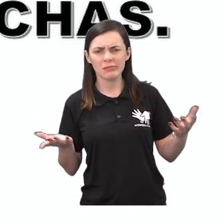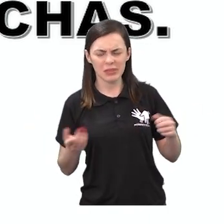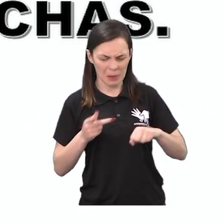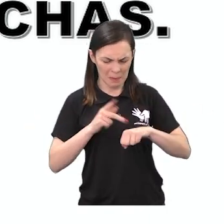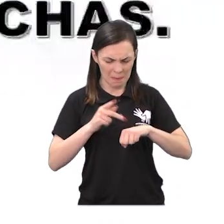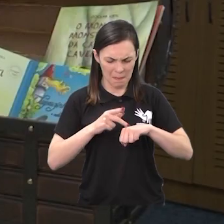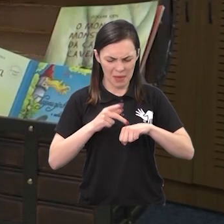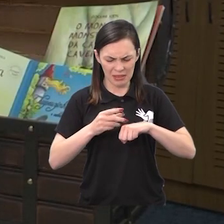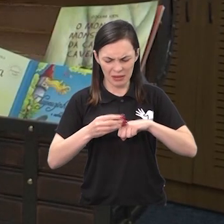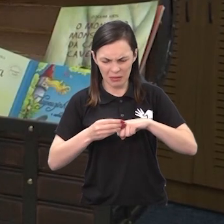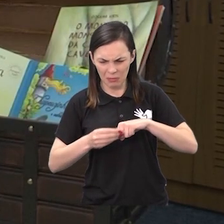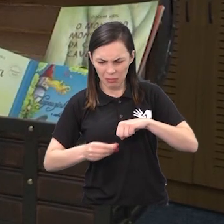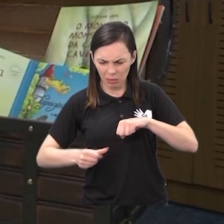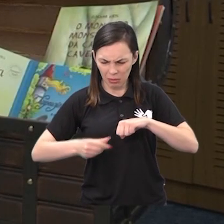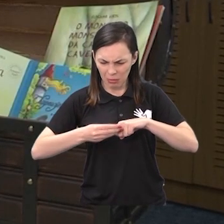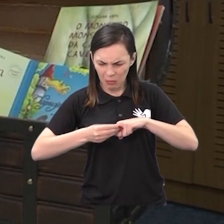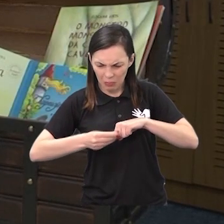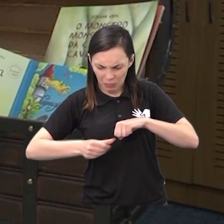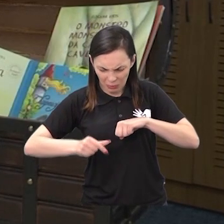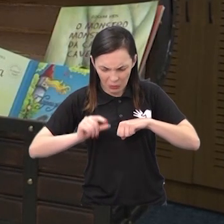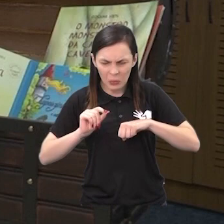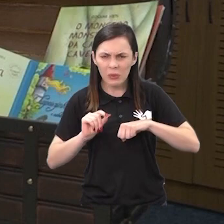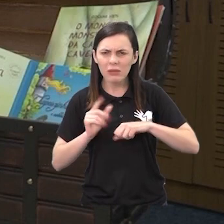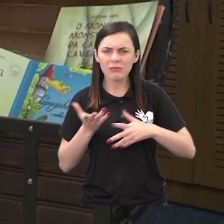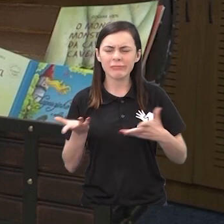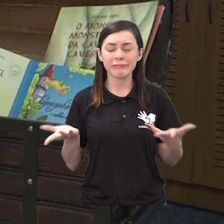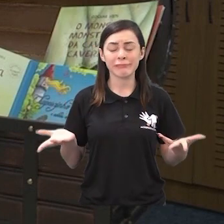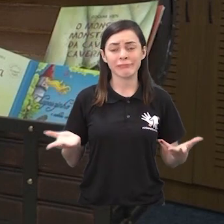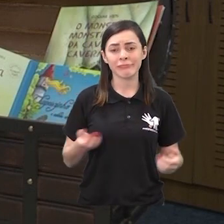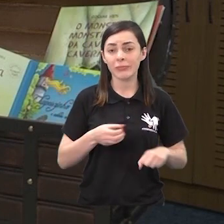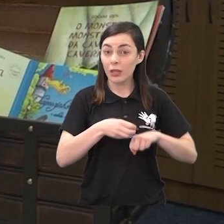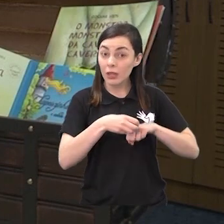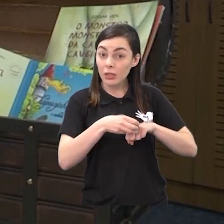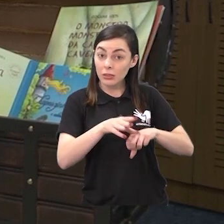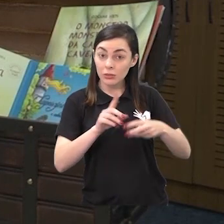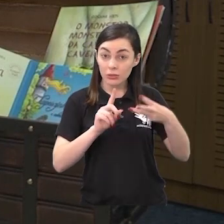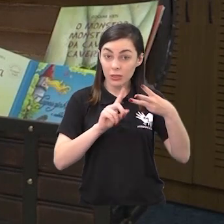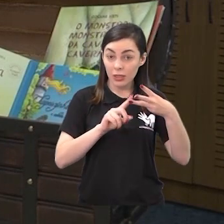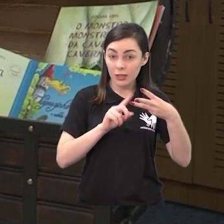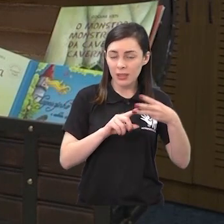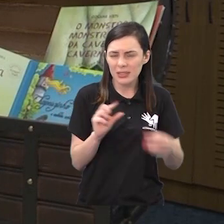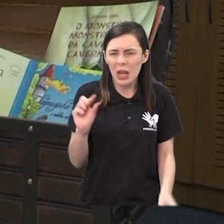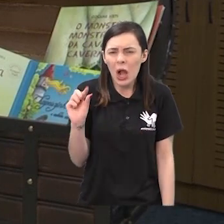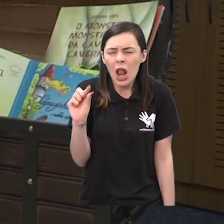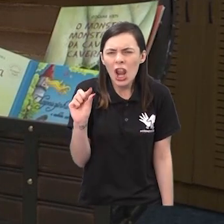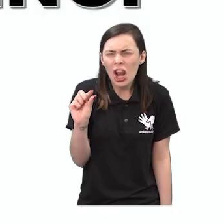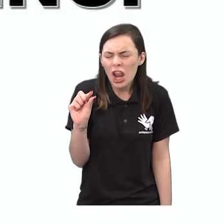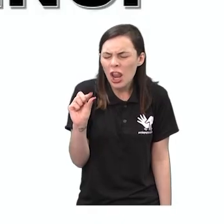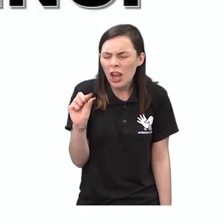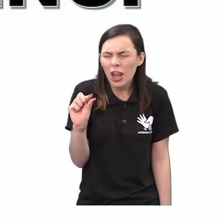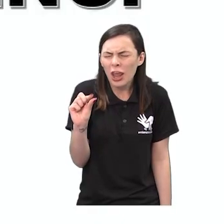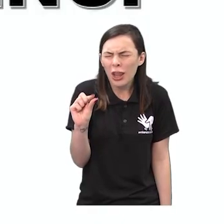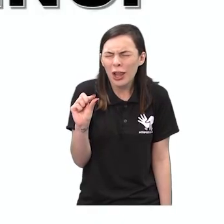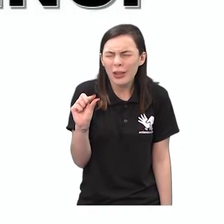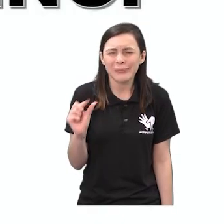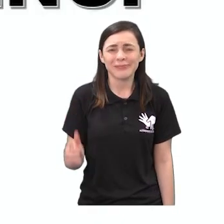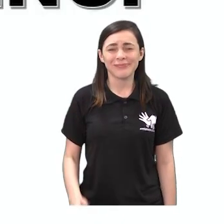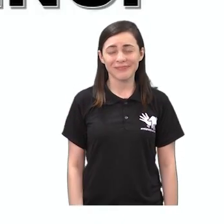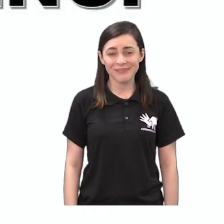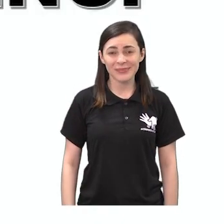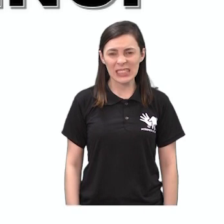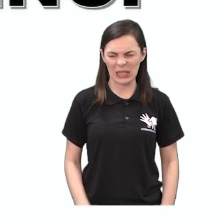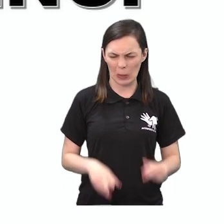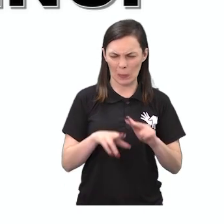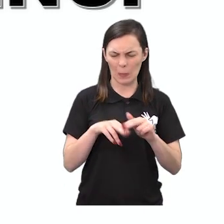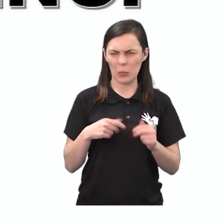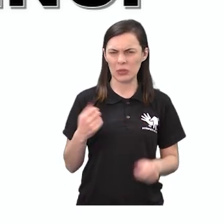pode surgir do desgaste de rocha? Dica número 3. Ele é muito, muito pequeno. Ele é muito, muito pequeno.